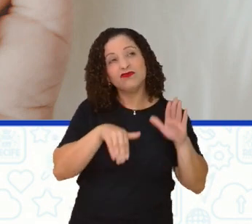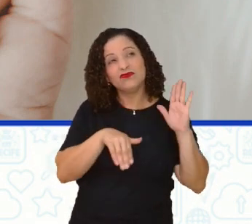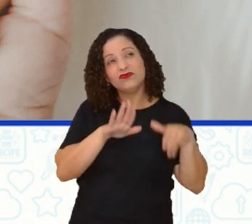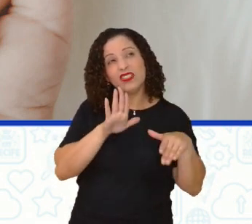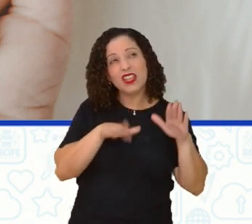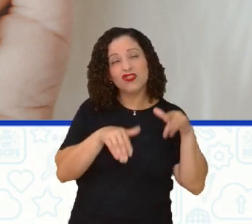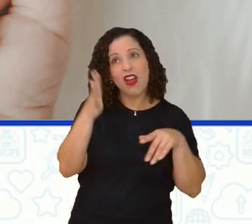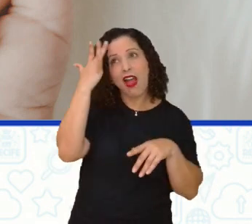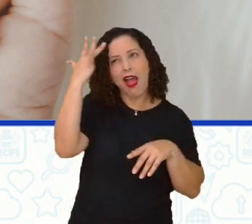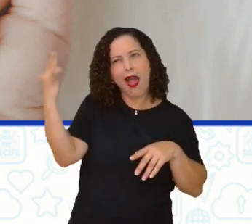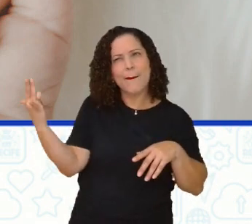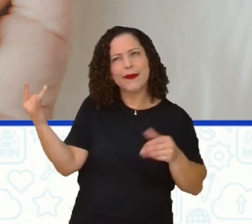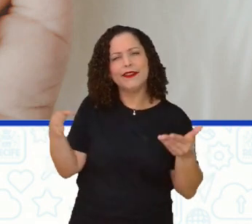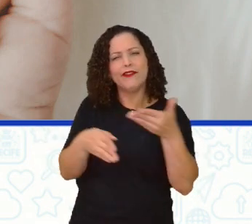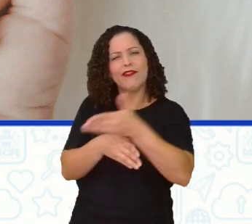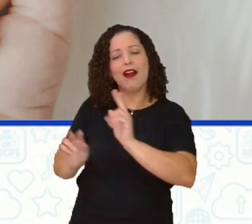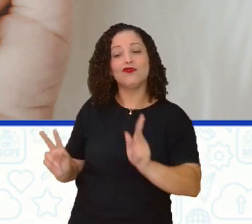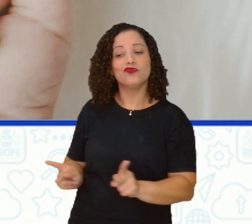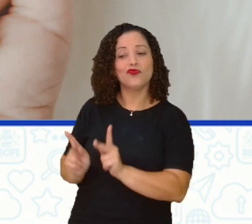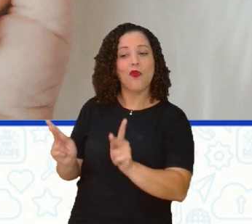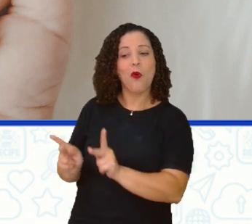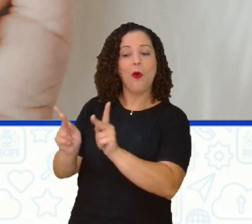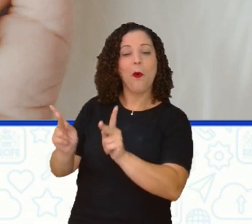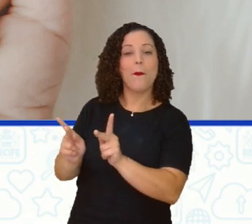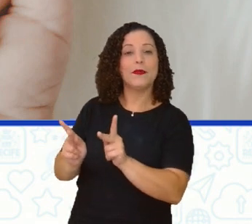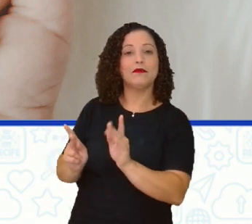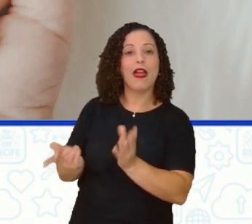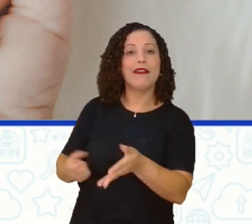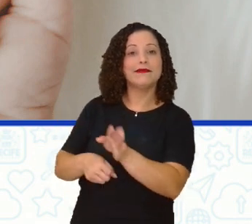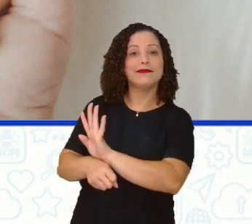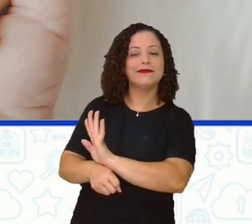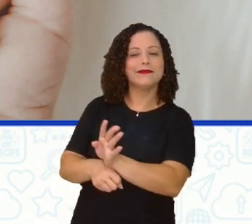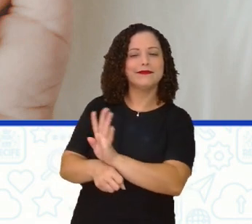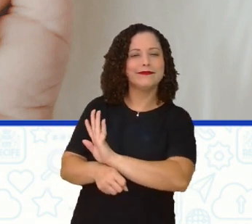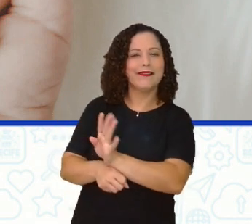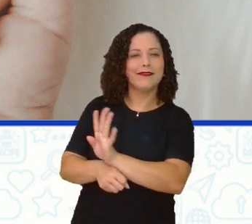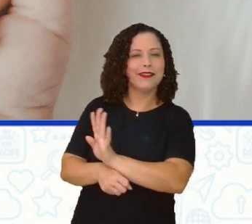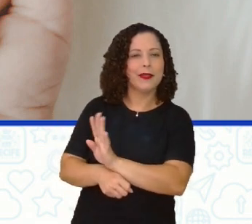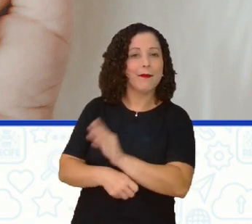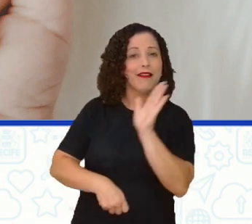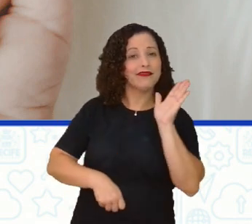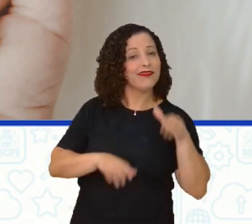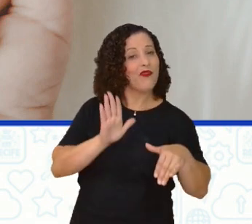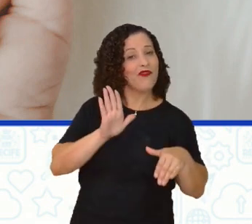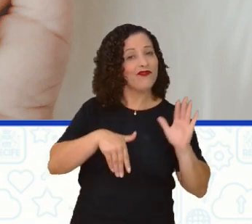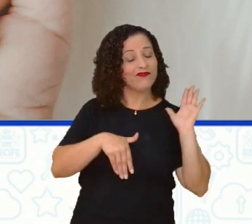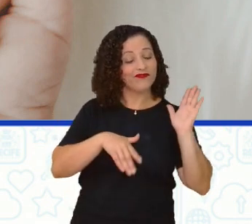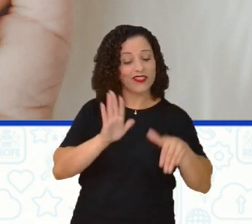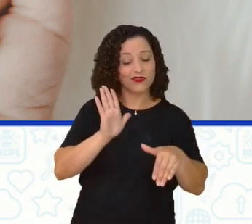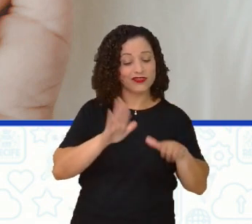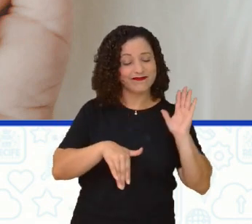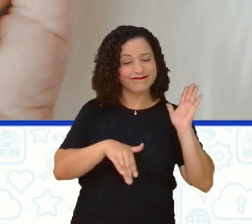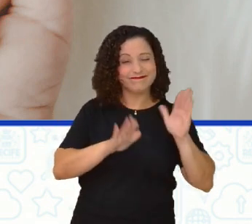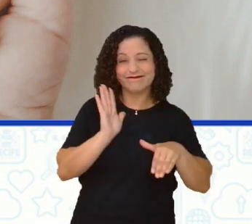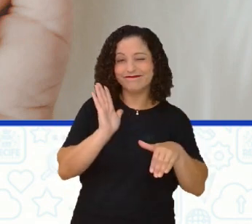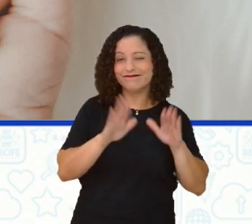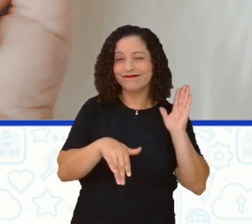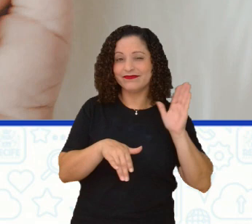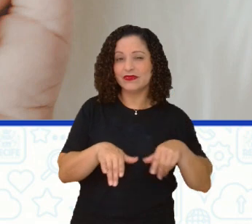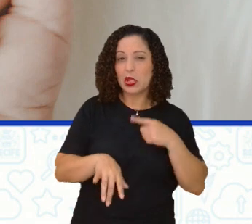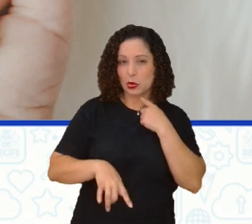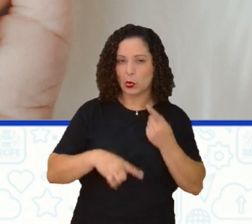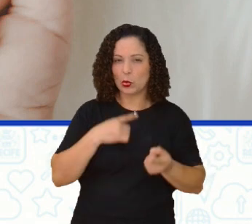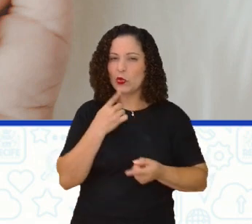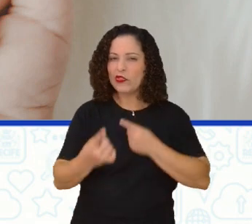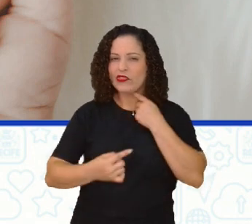shopping amanhã, não é? Assistir aí um filme aí que está muito famoso. E aí, se eu falar assim, provavelmente, não é? Há uma